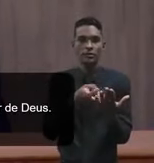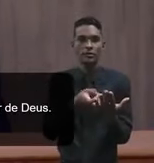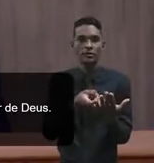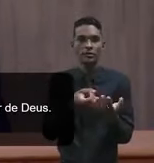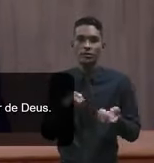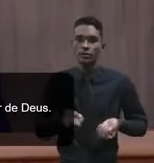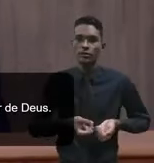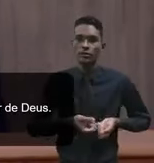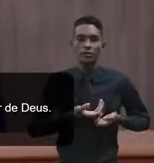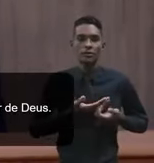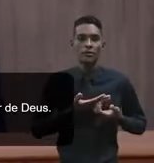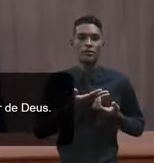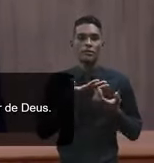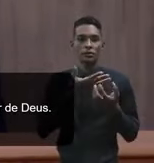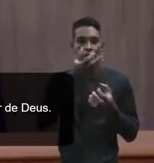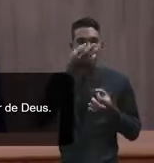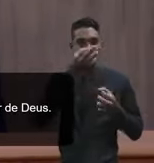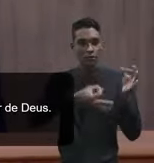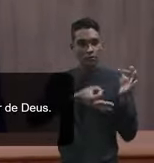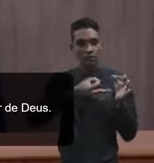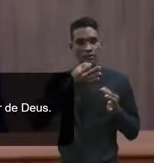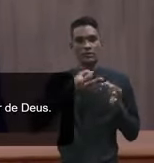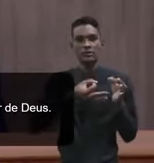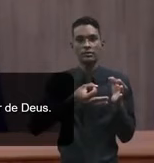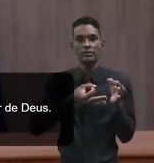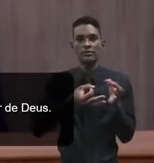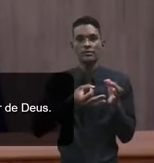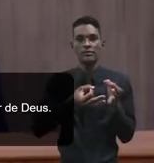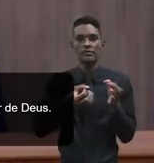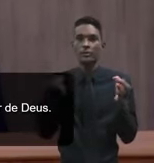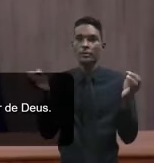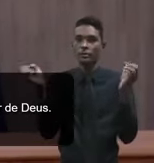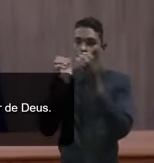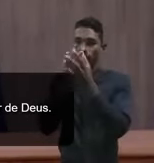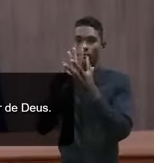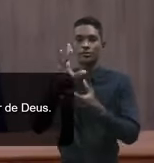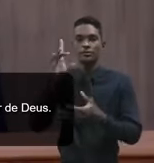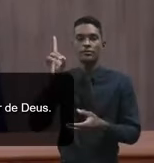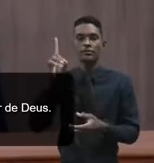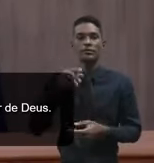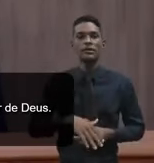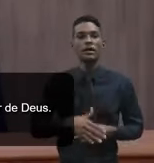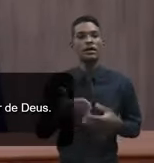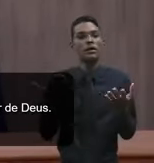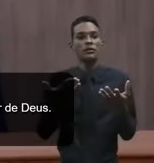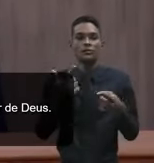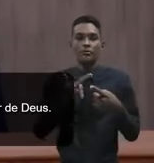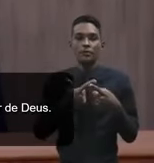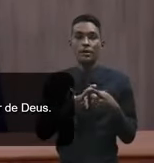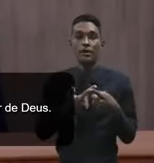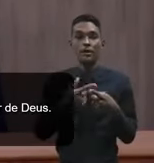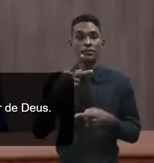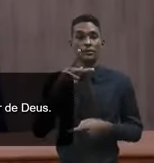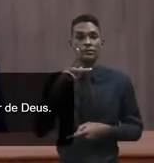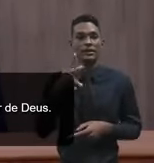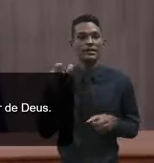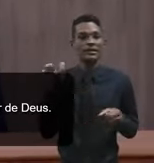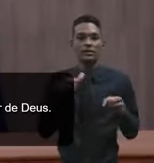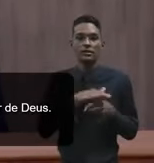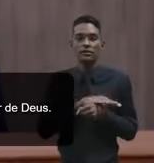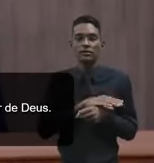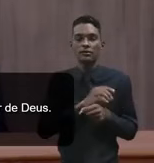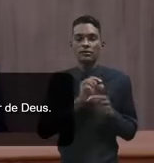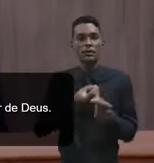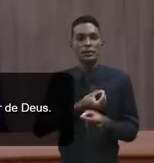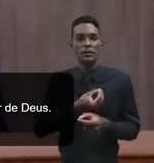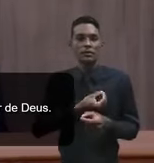Jesus, para a glória de... Então pronto, do que eu estou cheio, pastor Aziel? Do que a minha vida está cheia? Do que a